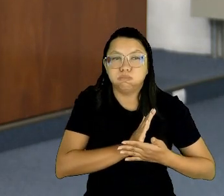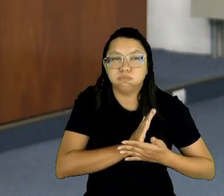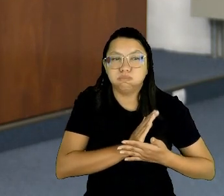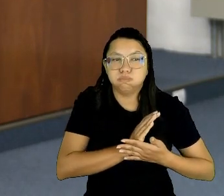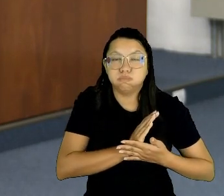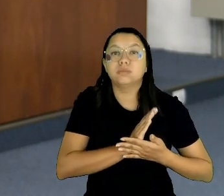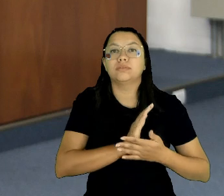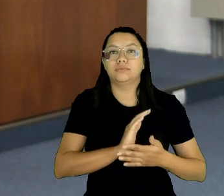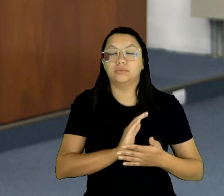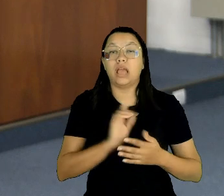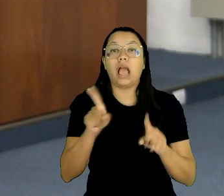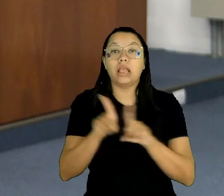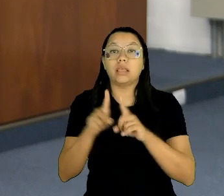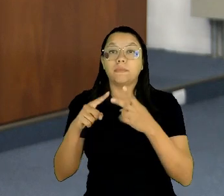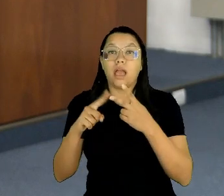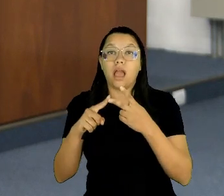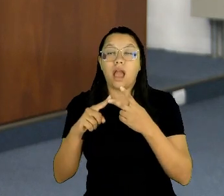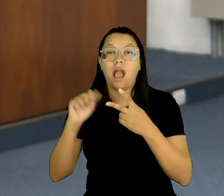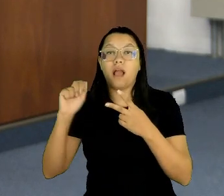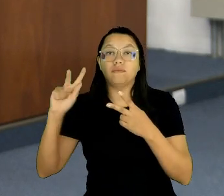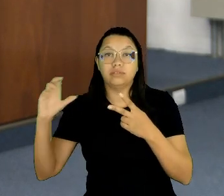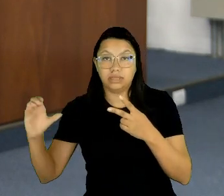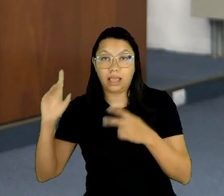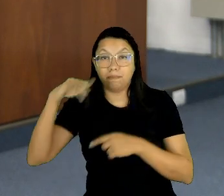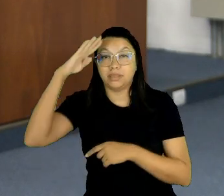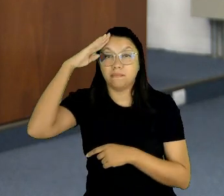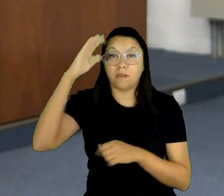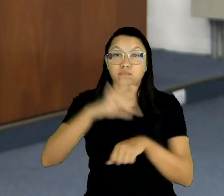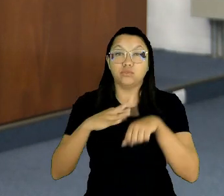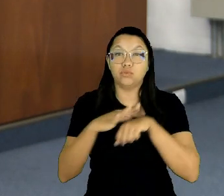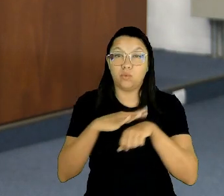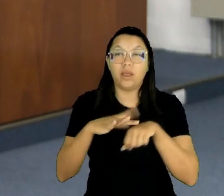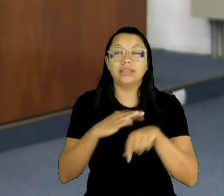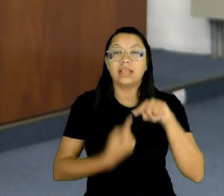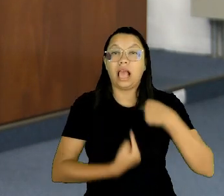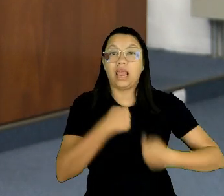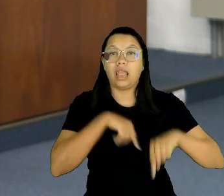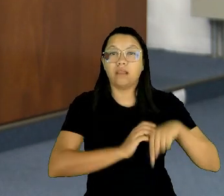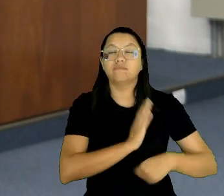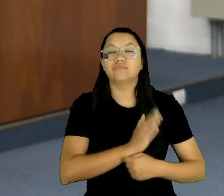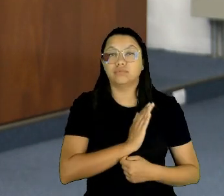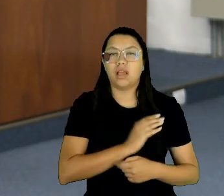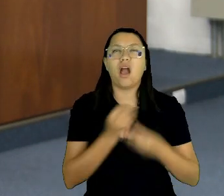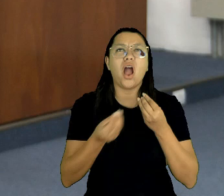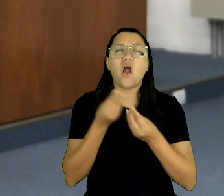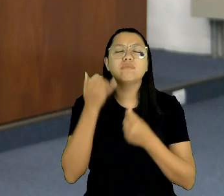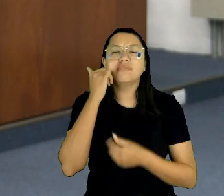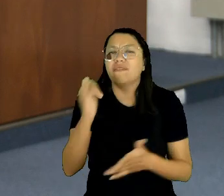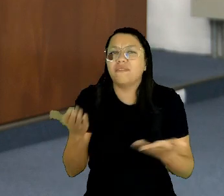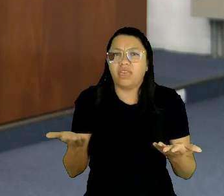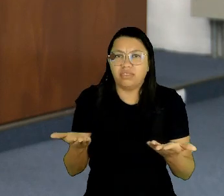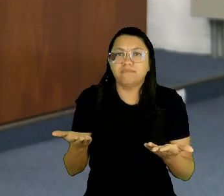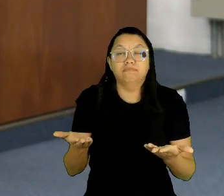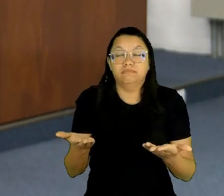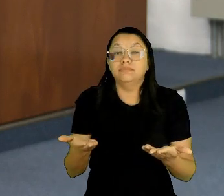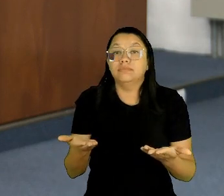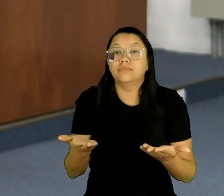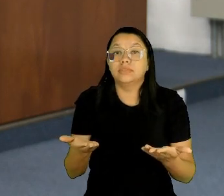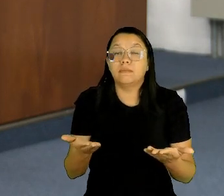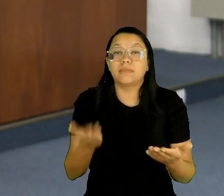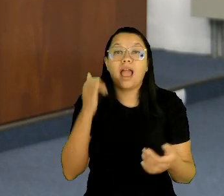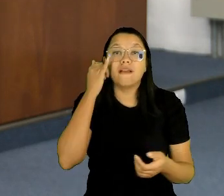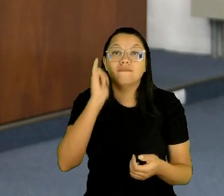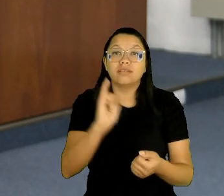e o AVC, né, que eu coloquei aqui como principal doença cardiovascular que pode atingir a gente no dia a dia. Como que a gente faz para prevenir, né?